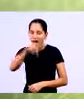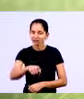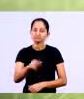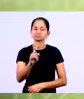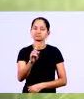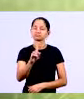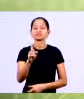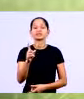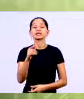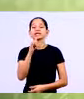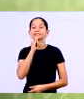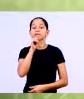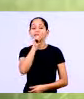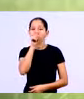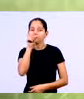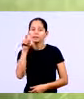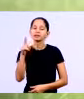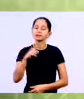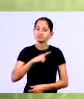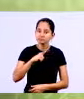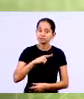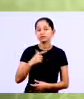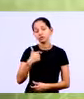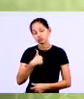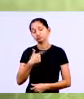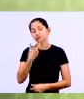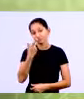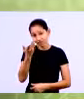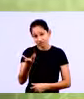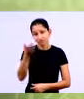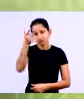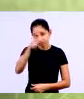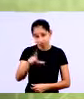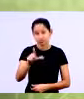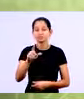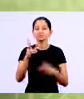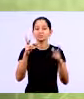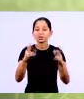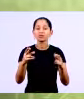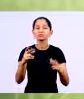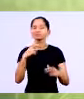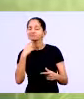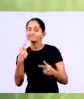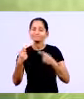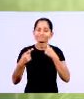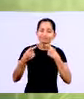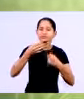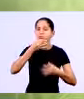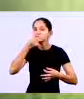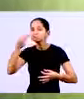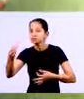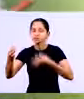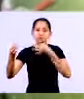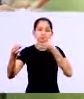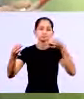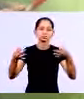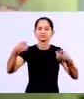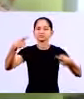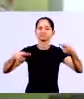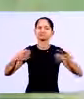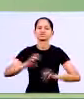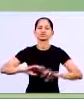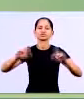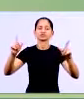em relação ao hífen, vocês, como eu já disse, reforço, há muitas divergências ainda.